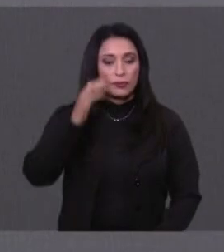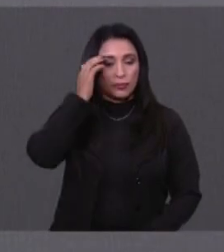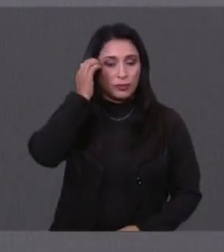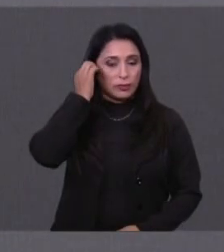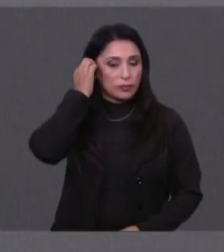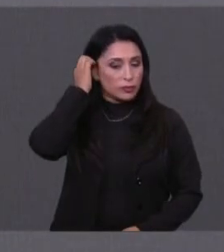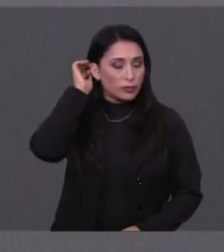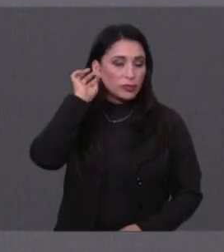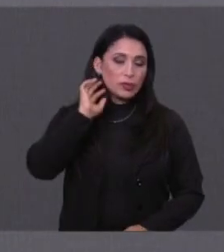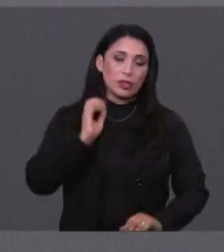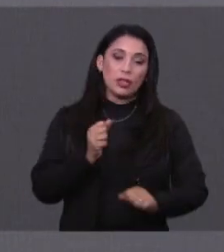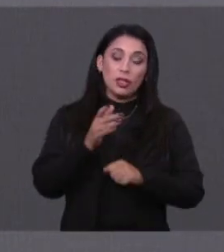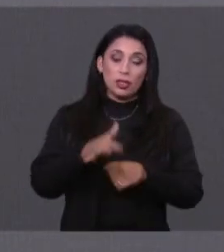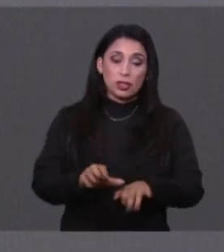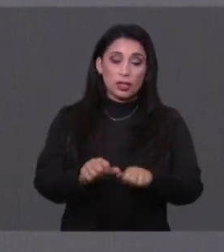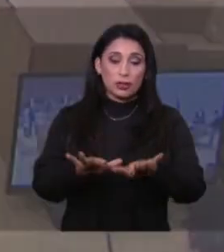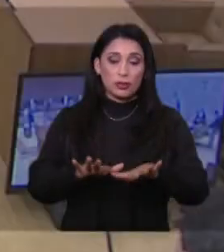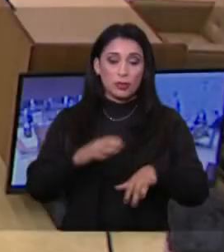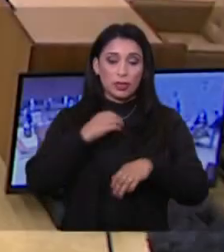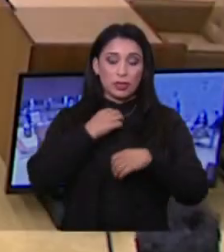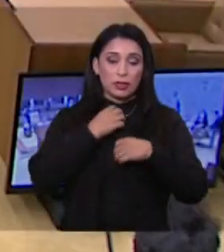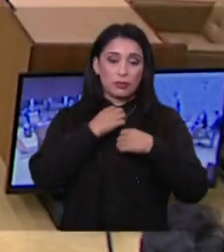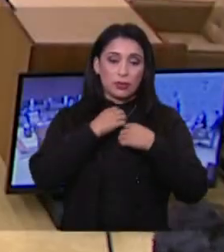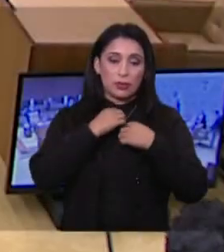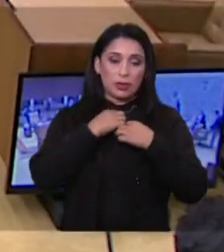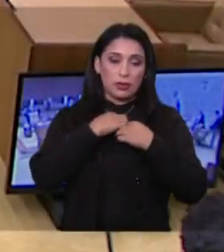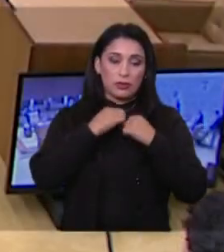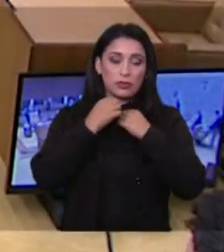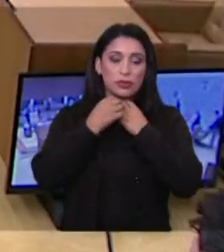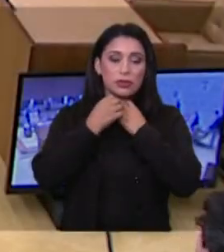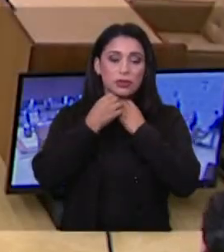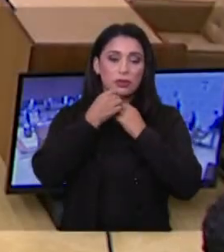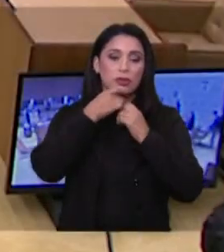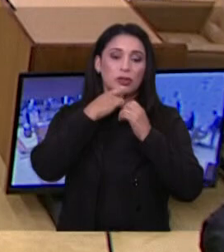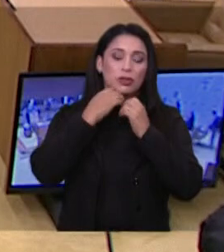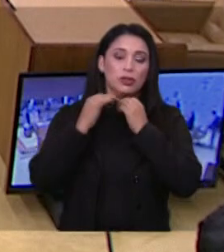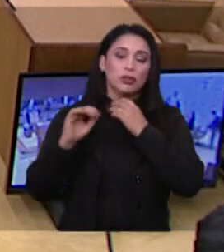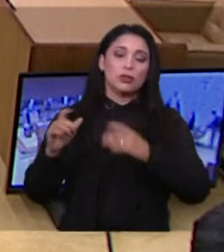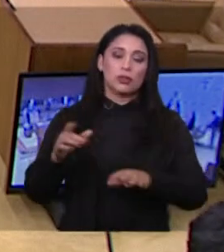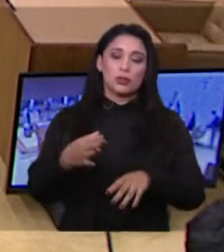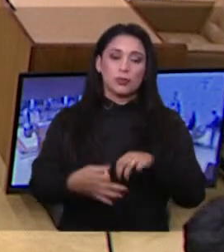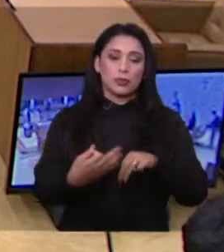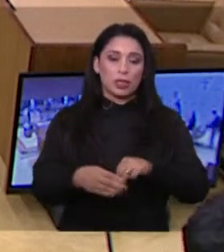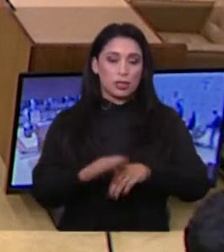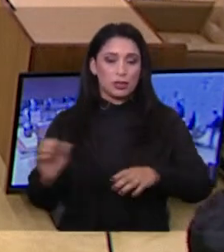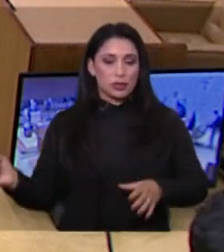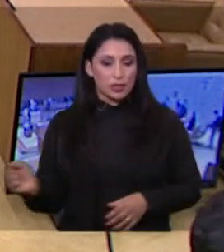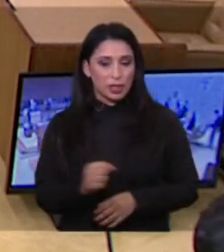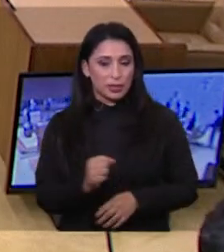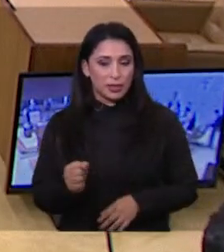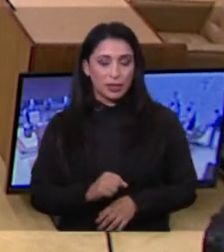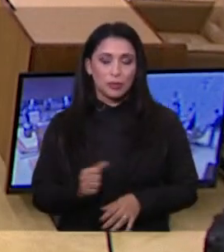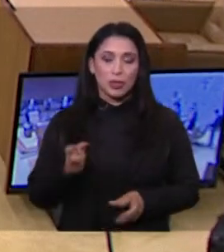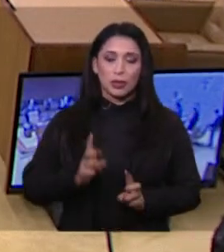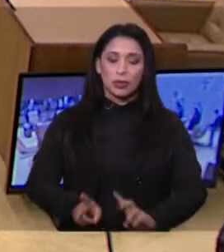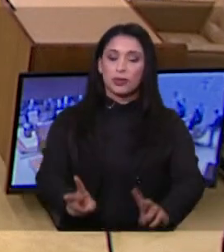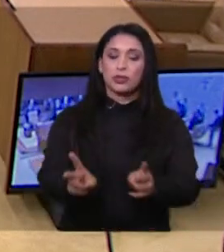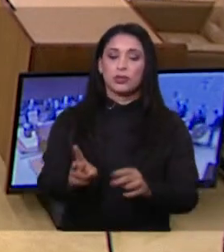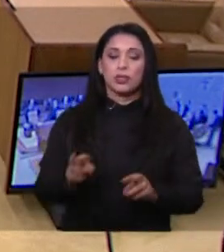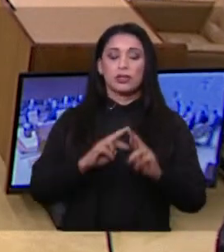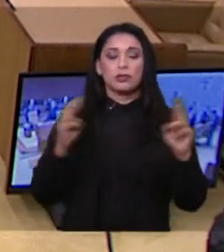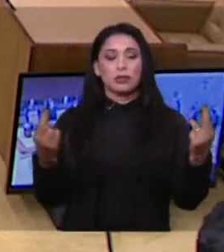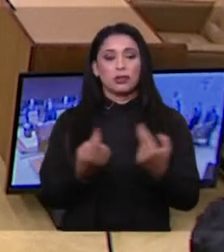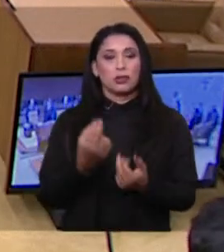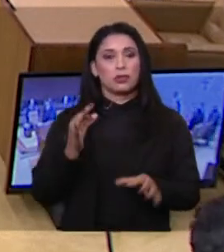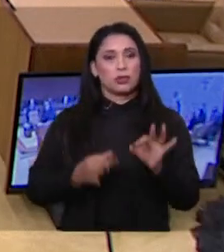Vamos direto ao plenário do Supremo Tribunal Federal. Já os ministros se encaminham aos respectivos lugares para o início da segunda parte da sessão plenária da tarde